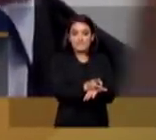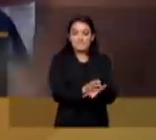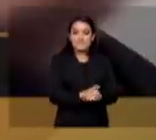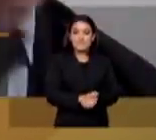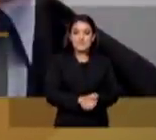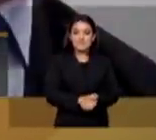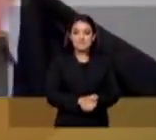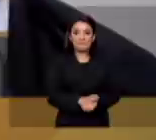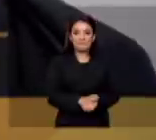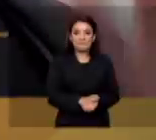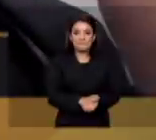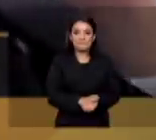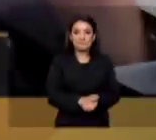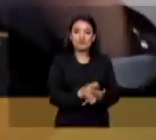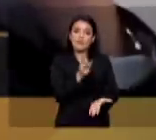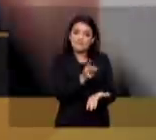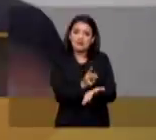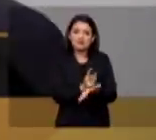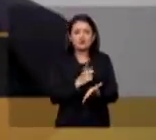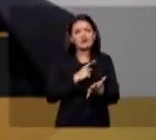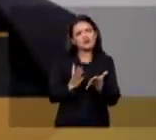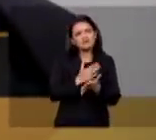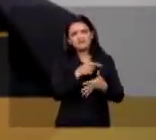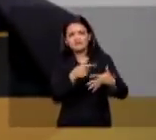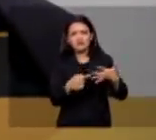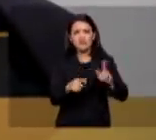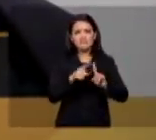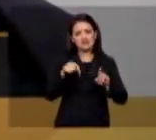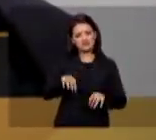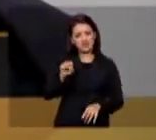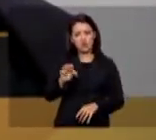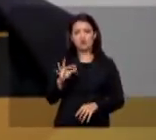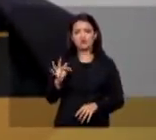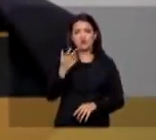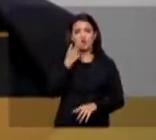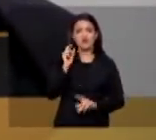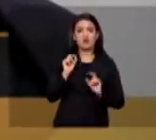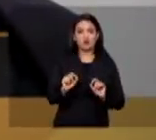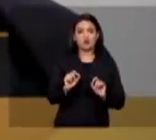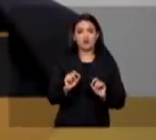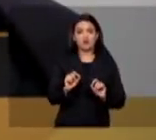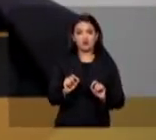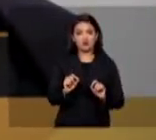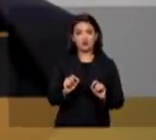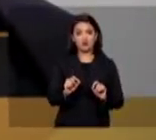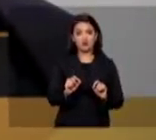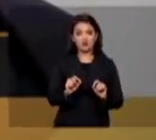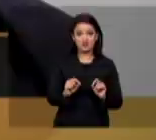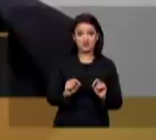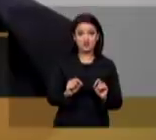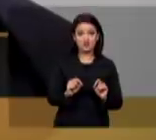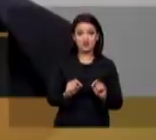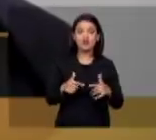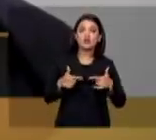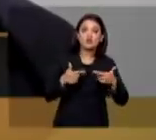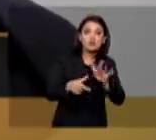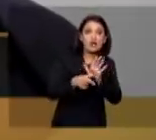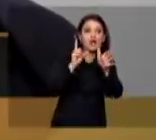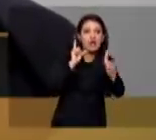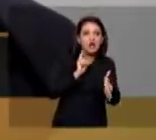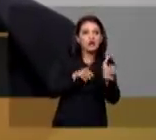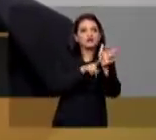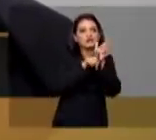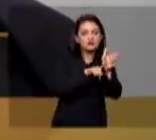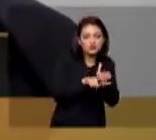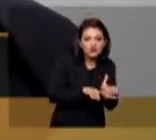ainda que eu mantenha algumas ressalvas, este tribunal costuma adotar a posição no sentido de que os atos instrutórios e, eventualmente, até decisórios,